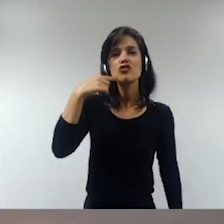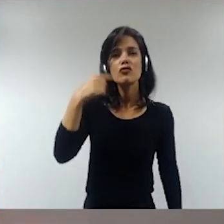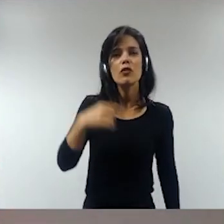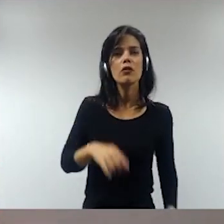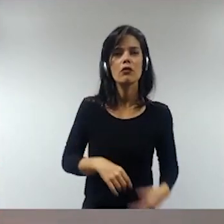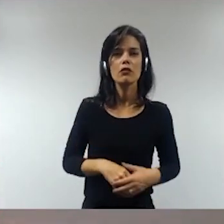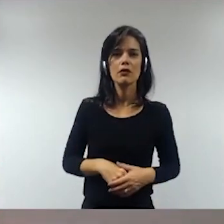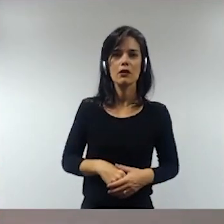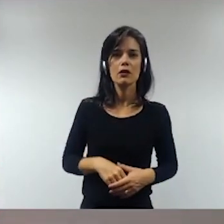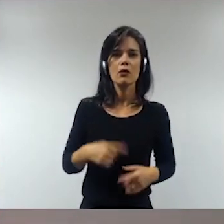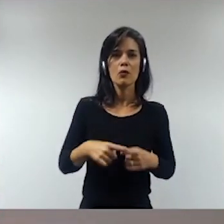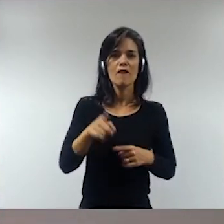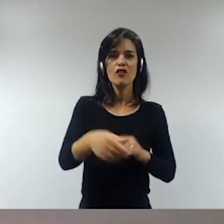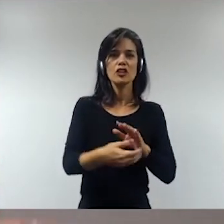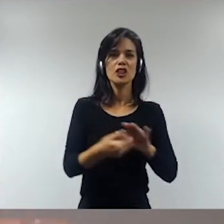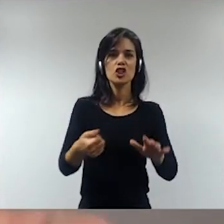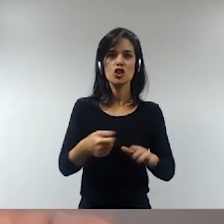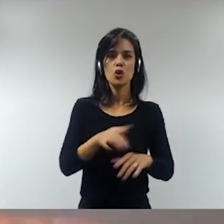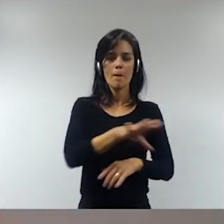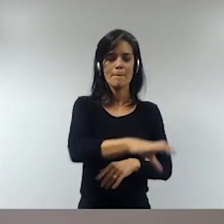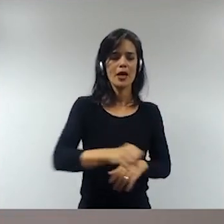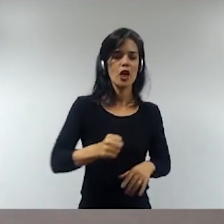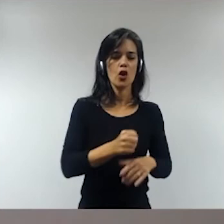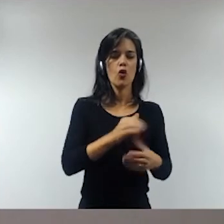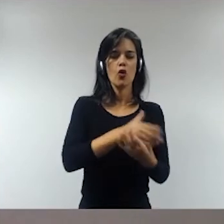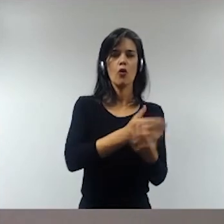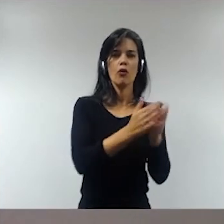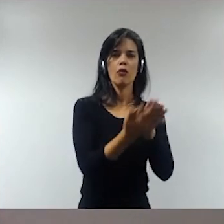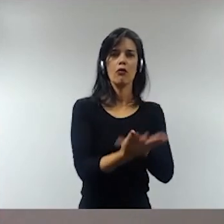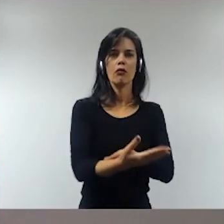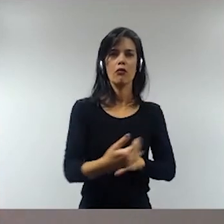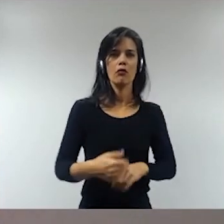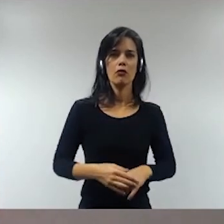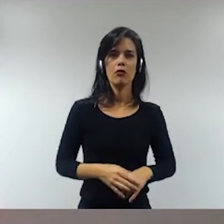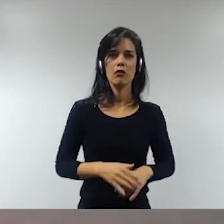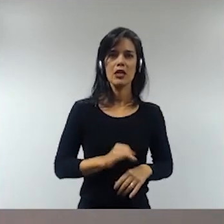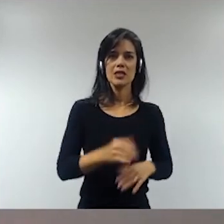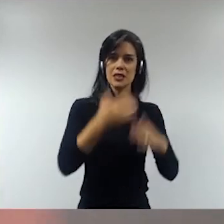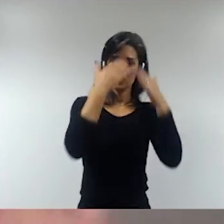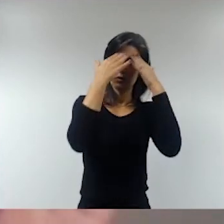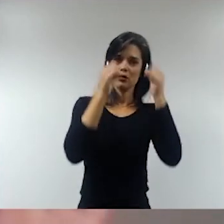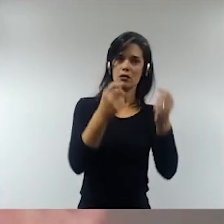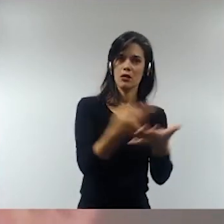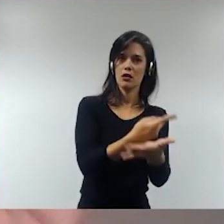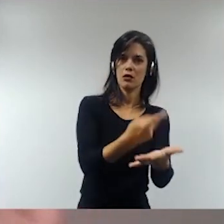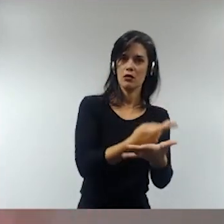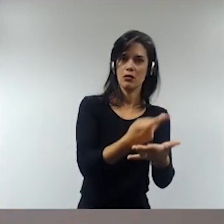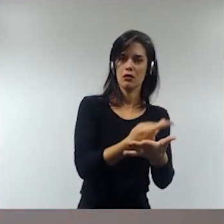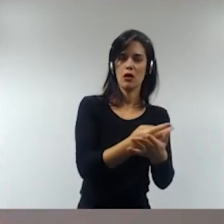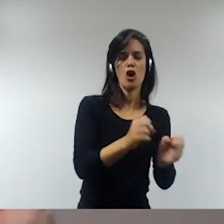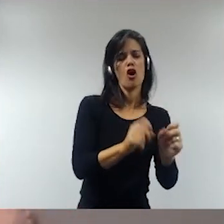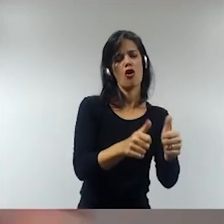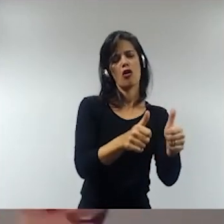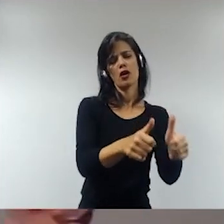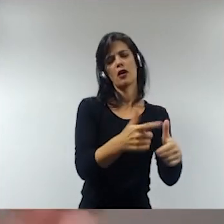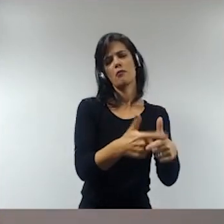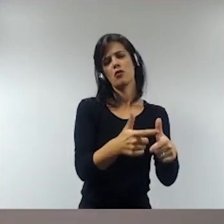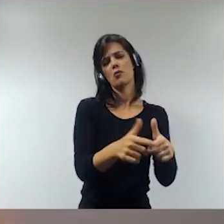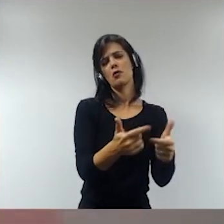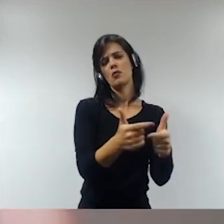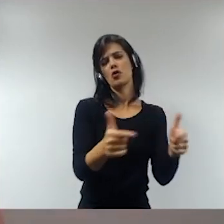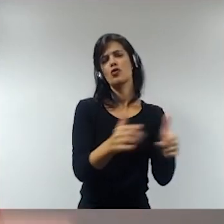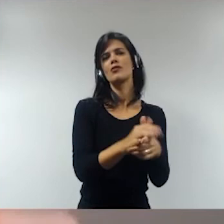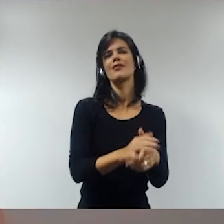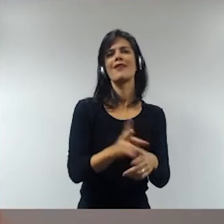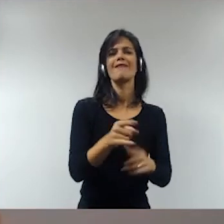fez a retirada desse processo. Se o tribunal erra, a certificação é ok. A certificação deles é o